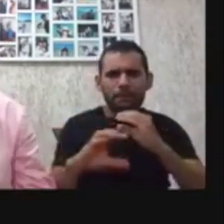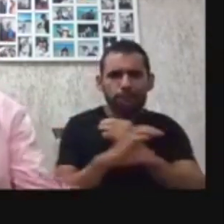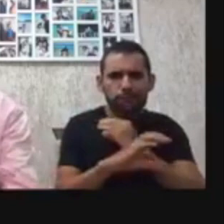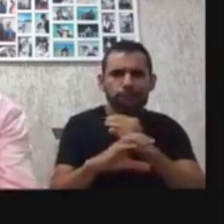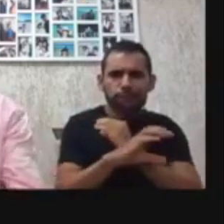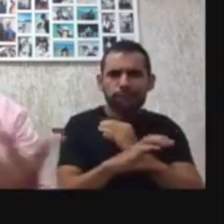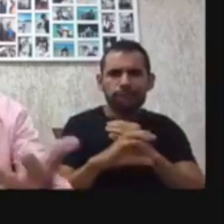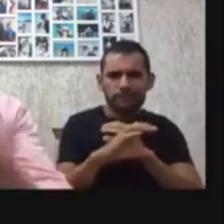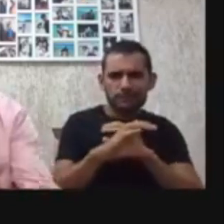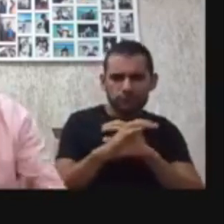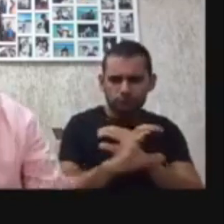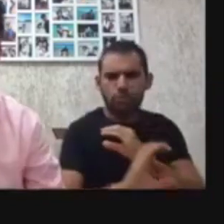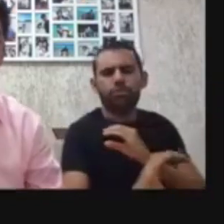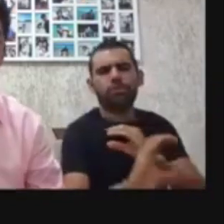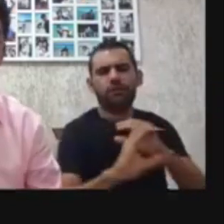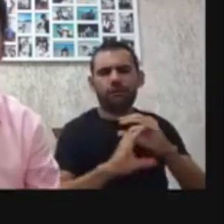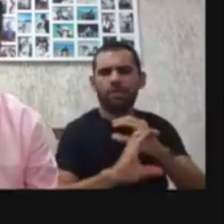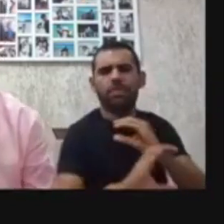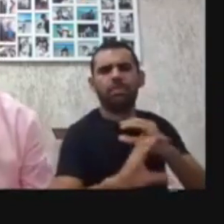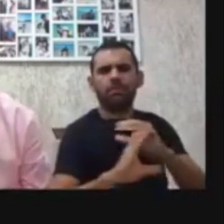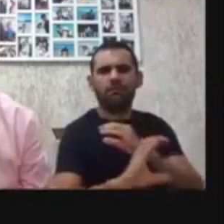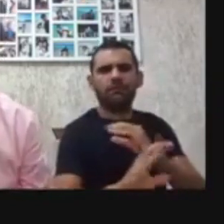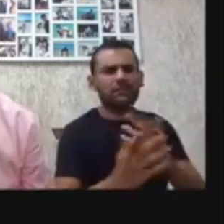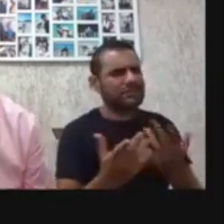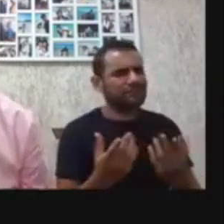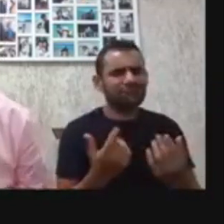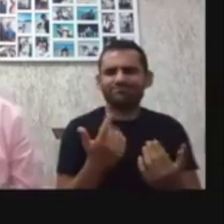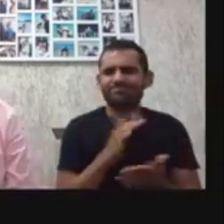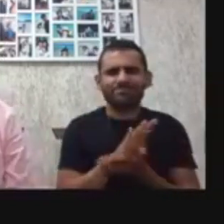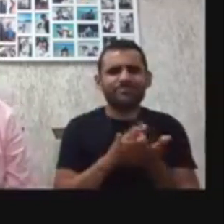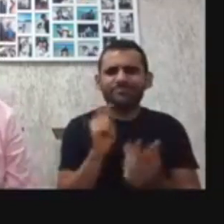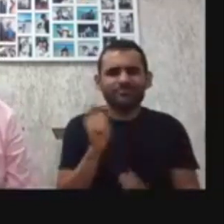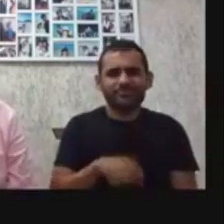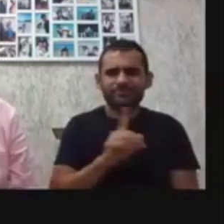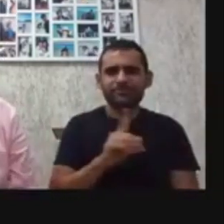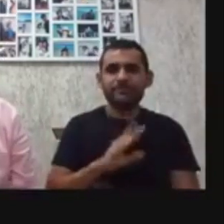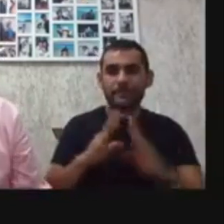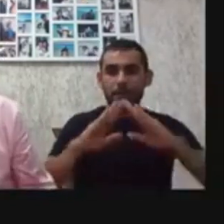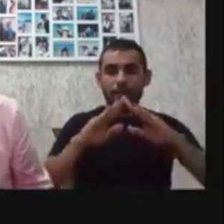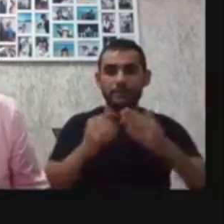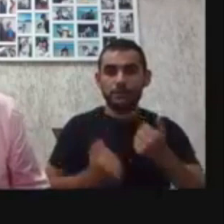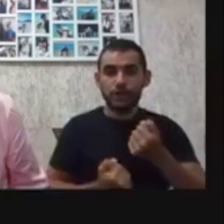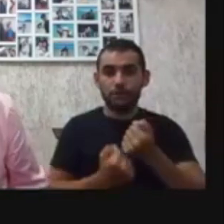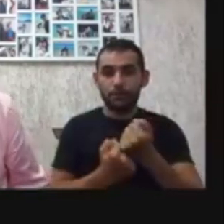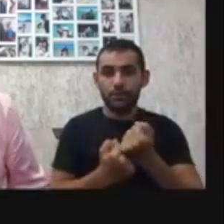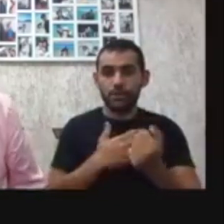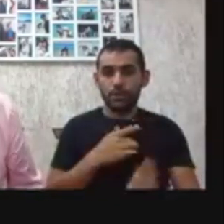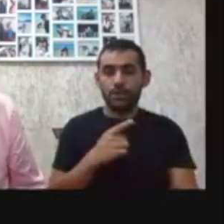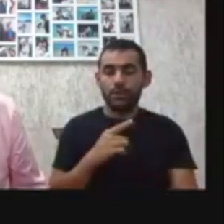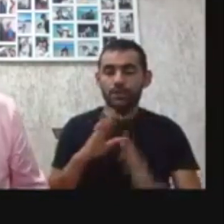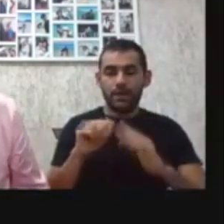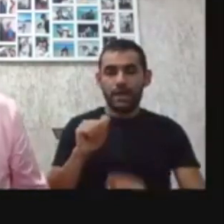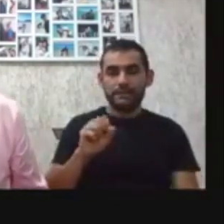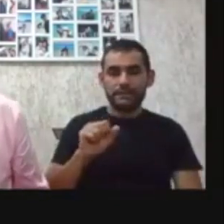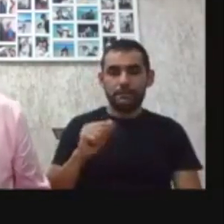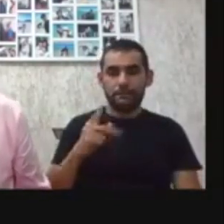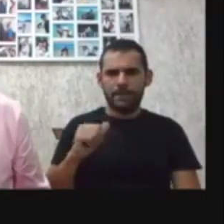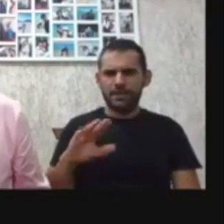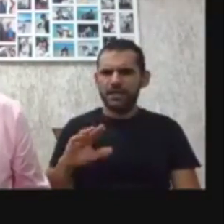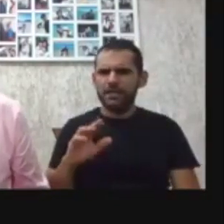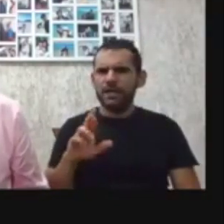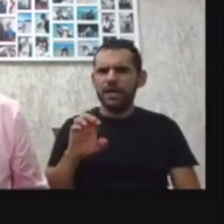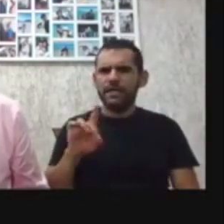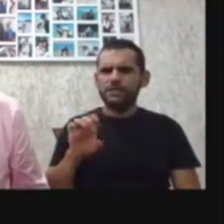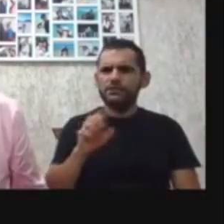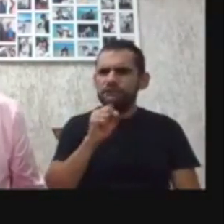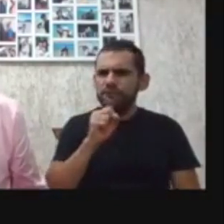Esgotamento sanitário, conversei com o pessoal da empresa, nós que eles abriram em frente à casa de apoio nossa. Ué, meu amigo, você não vai ligar a rede velha, não?